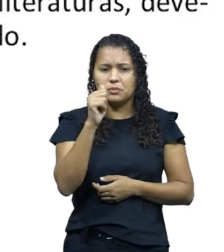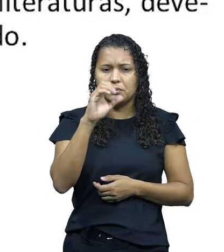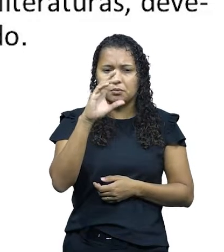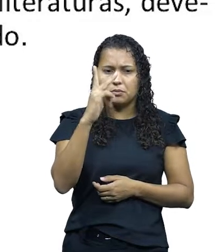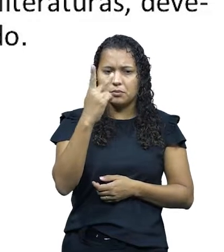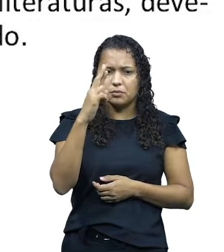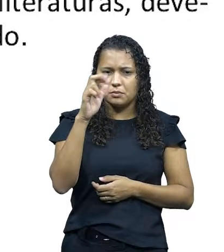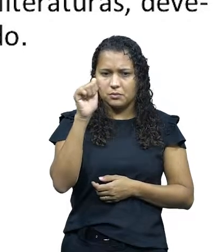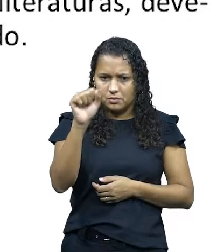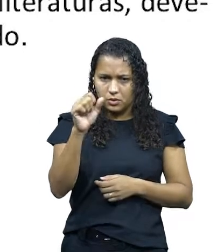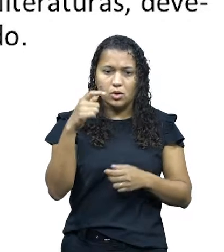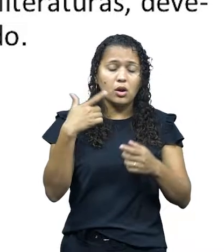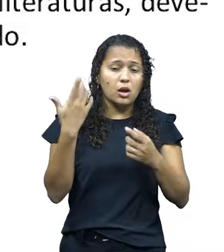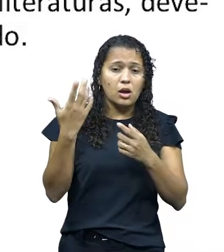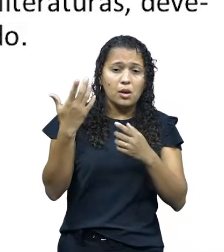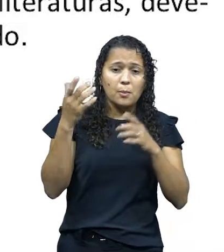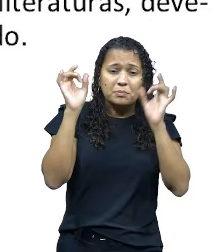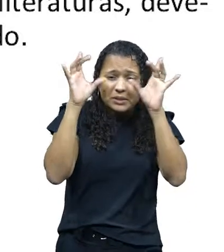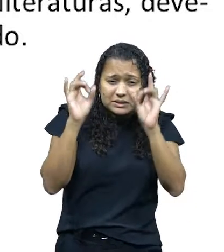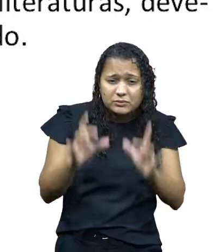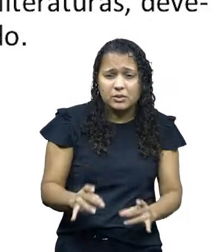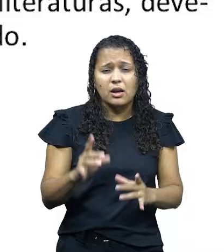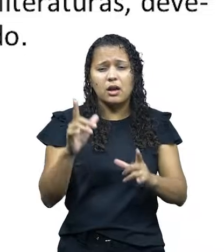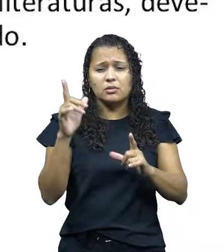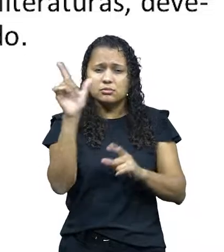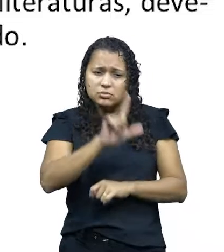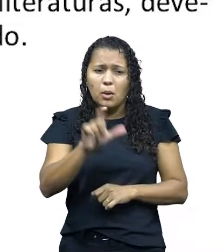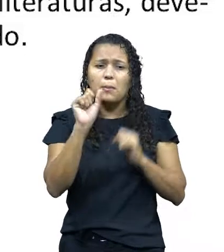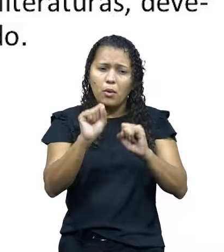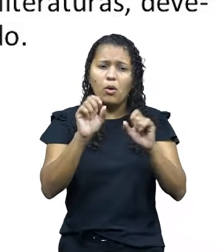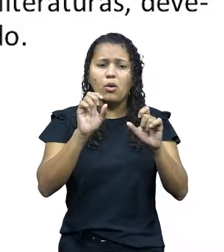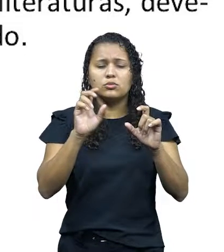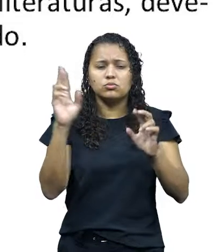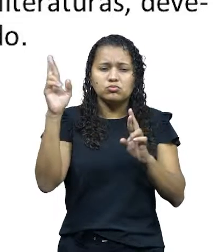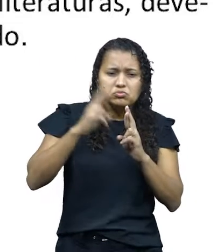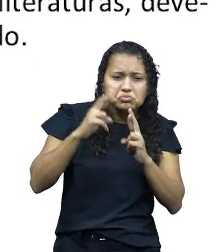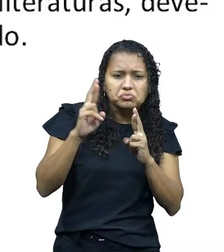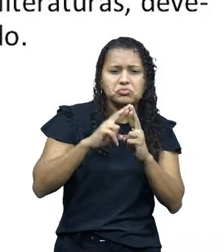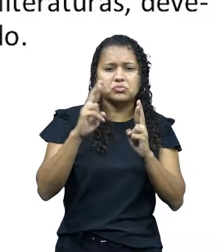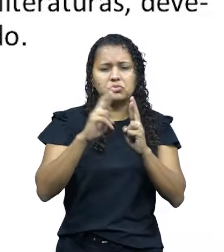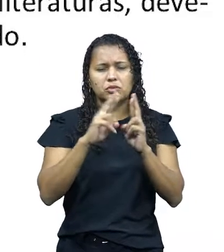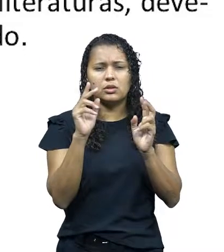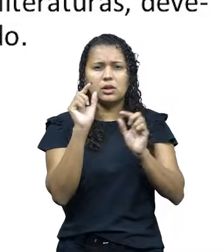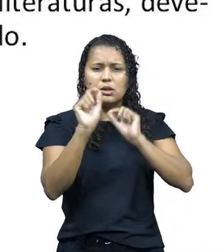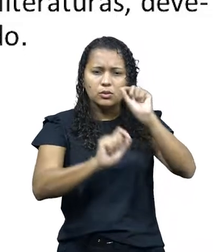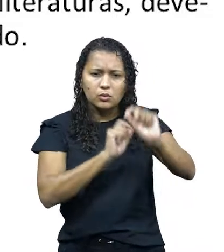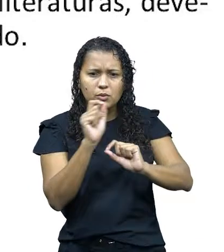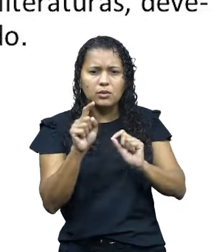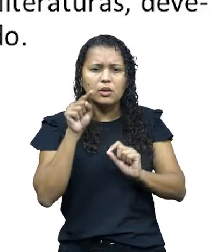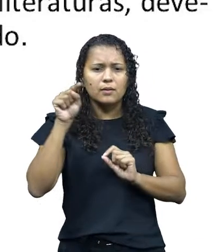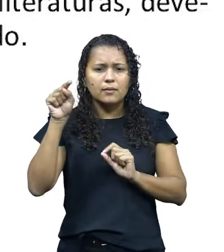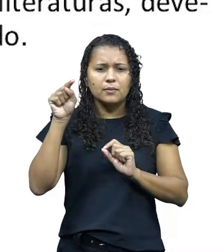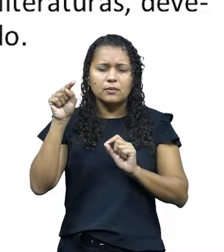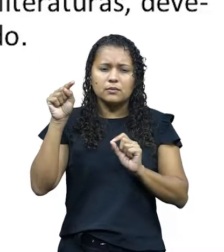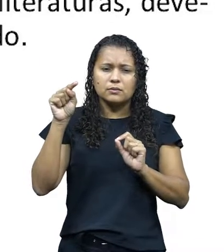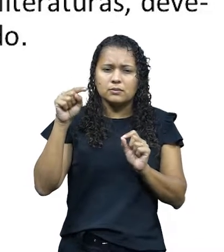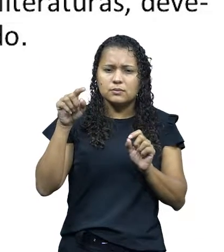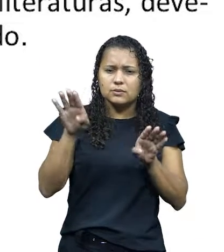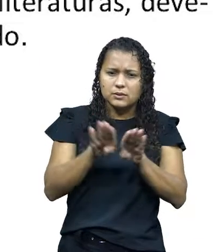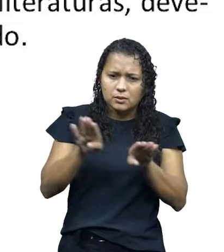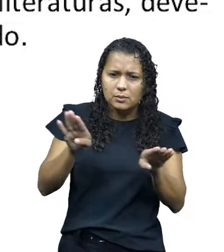Então, caso a achura não esteja especificada em literaturas, deve-se fazer a referência, identificando ela,